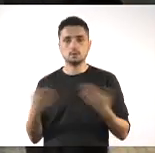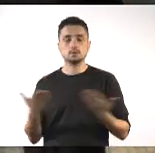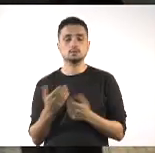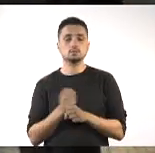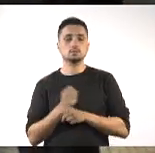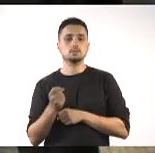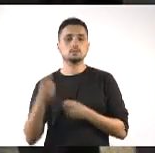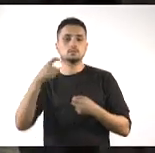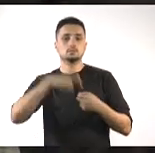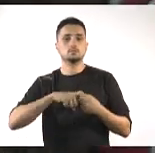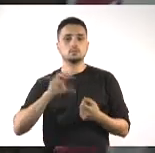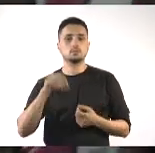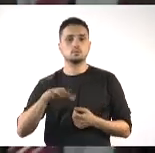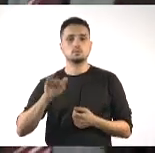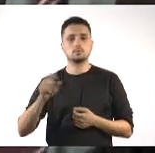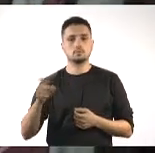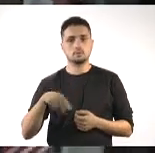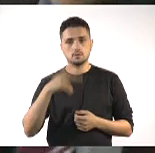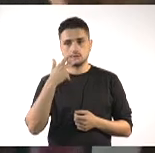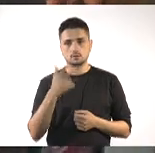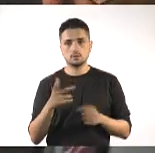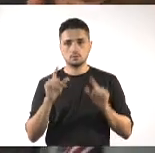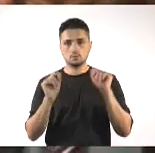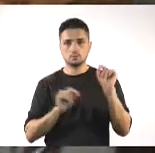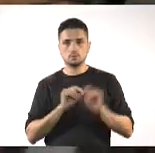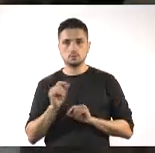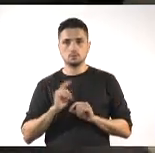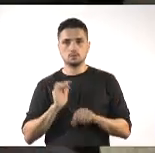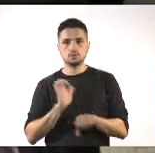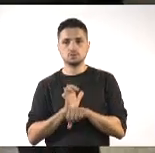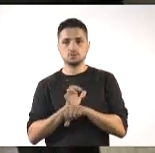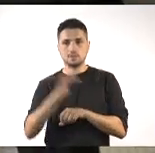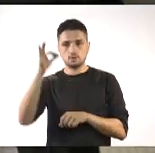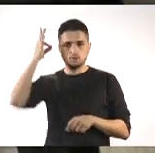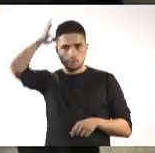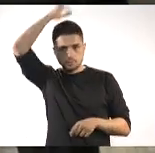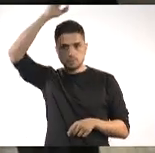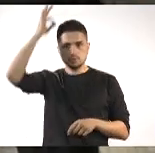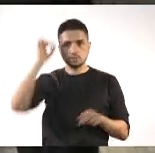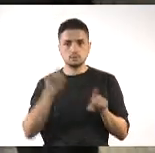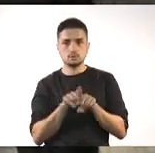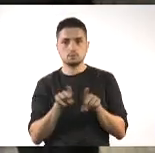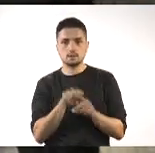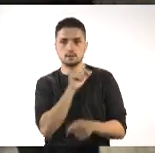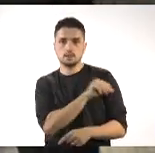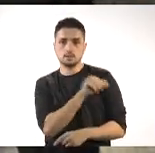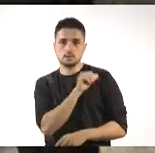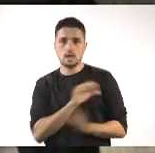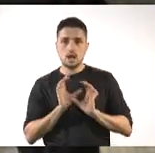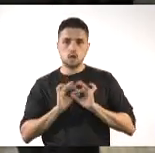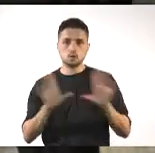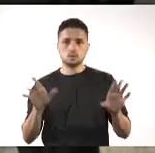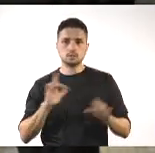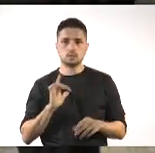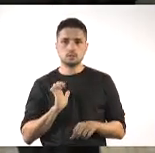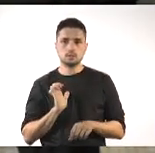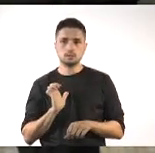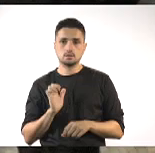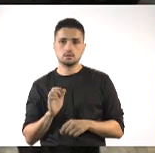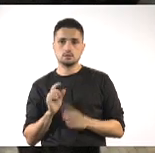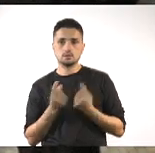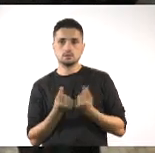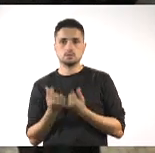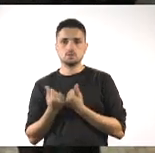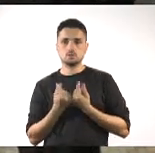trata do seguinte tema. Ficam os estados do Espírito Santo e Rio de Janeiro autorizados a conceder os seguintes benefícios